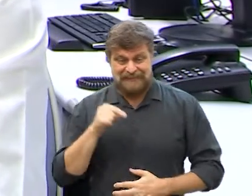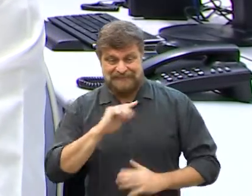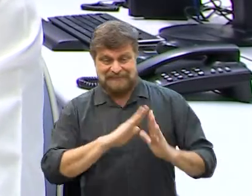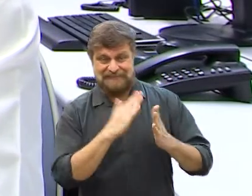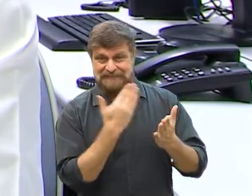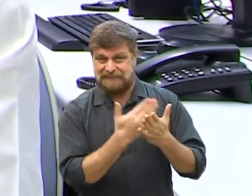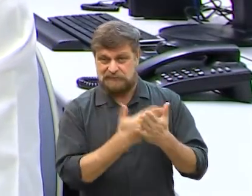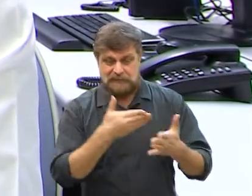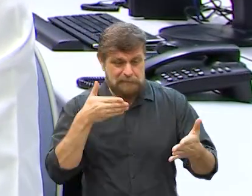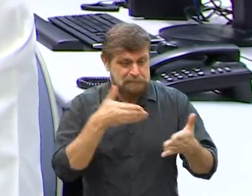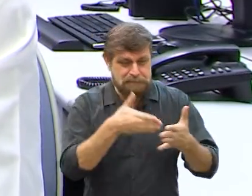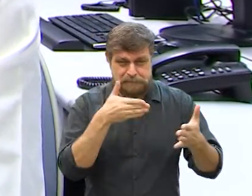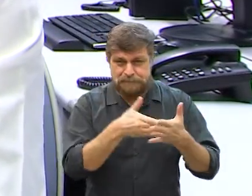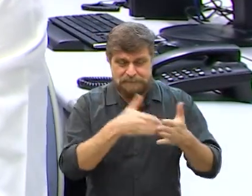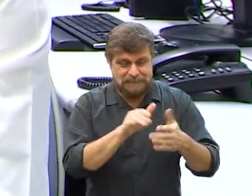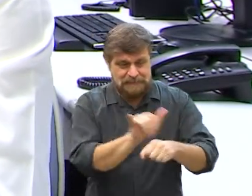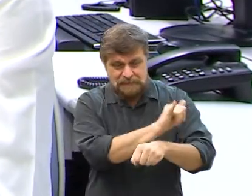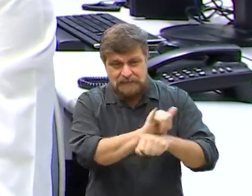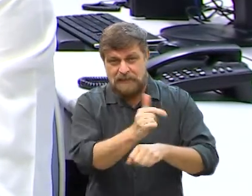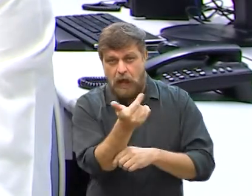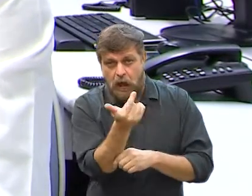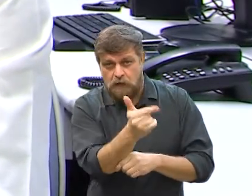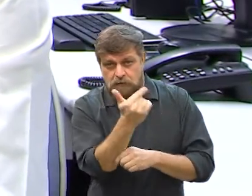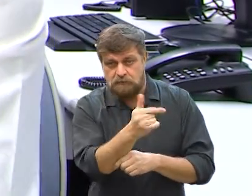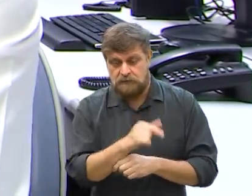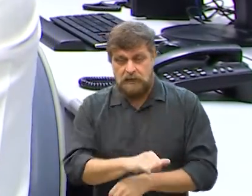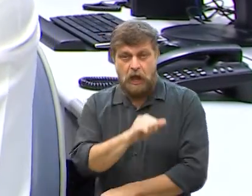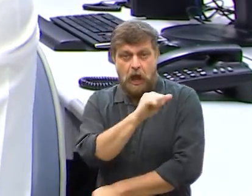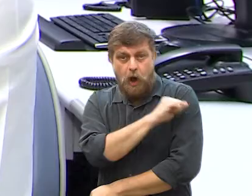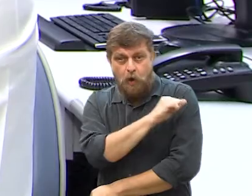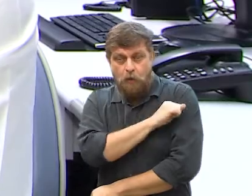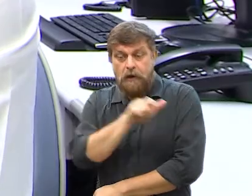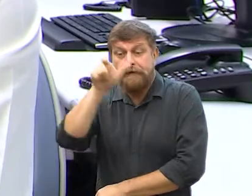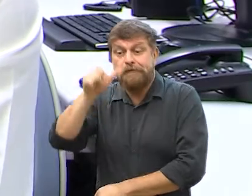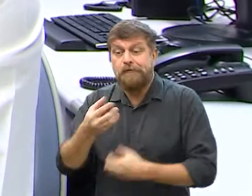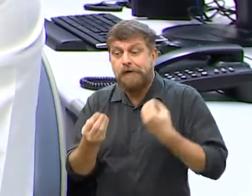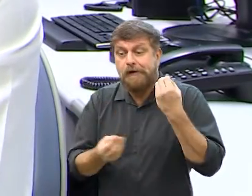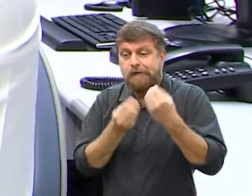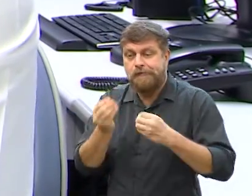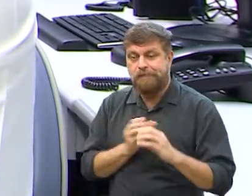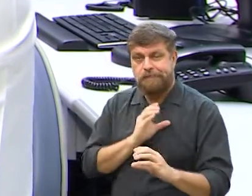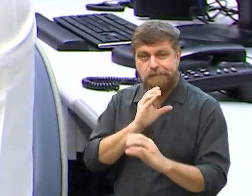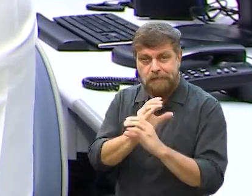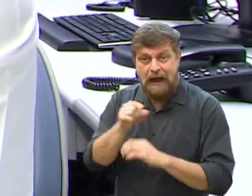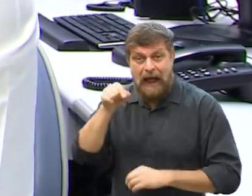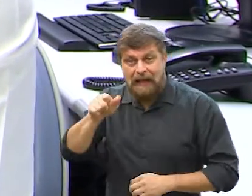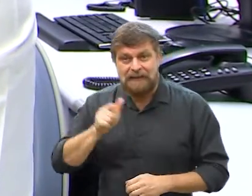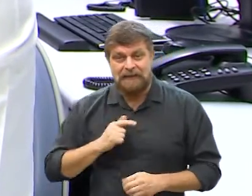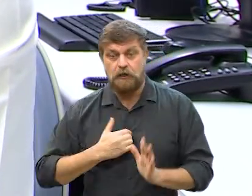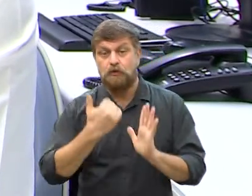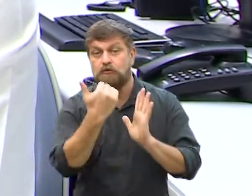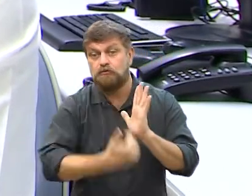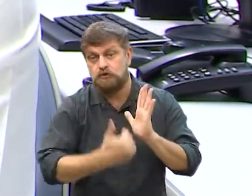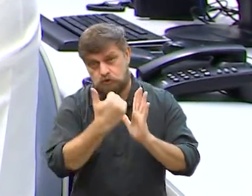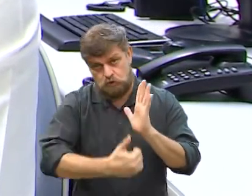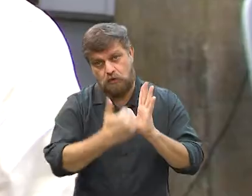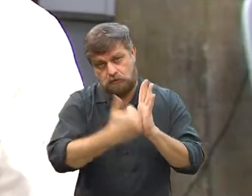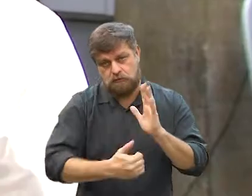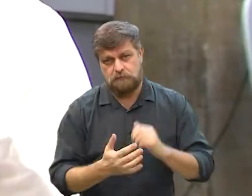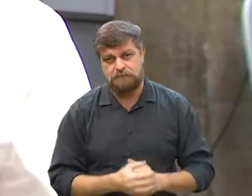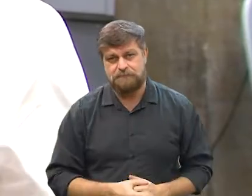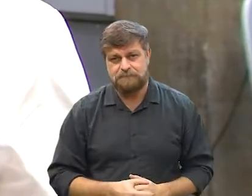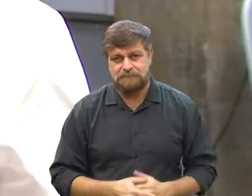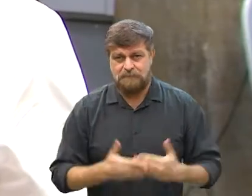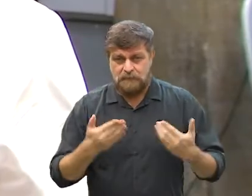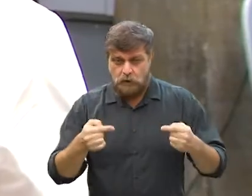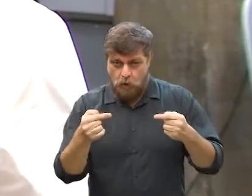conseguir oferecer nenhuma alternativa para esse estudante ou para o consumidor, então ela deve providenciar um desconto na mensalidade.